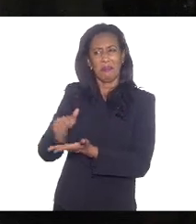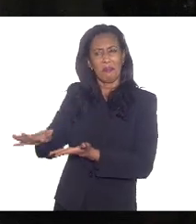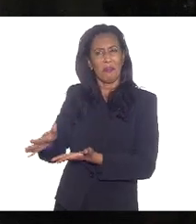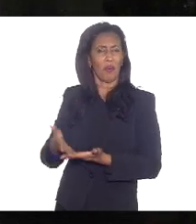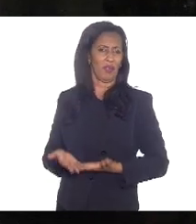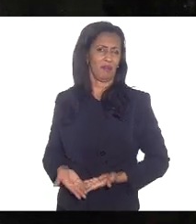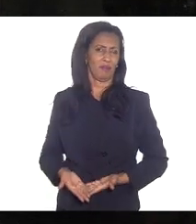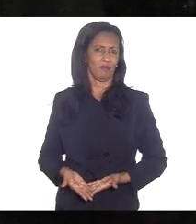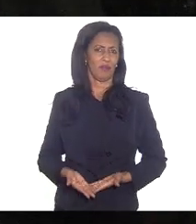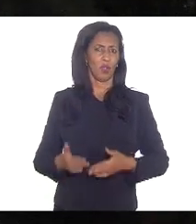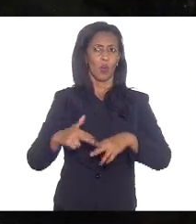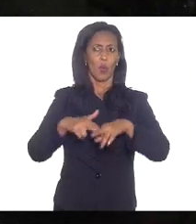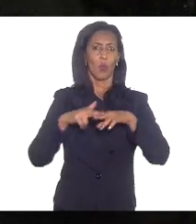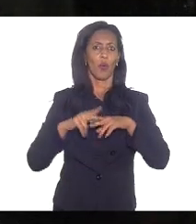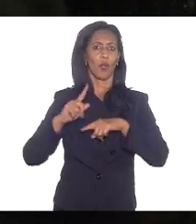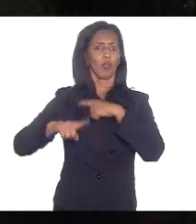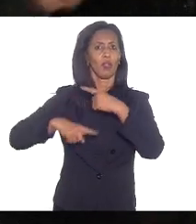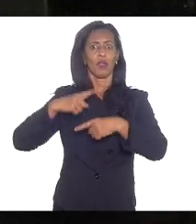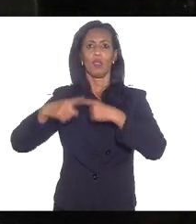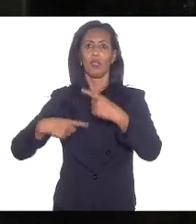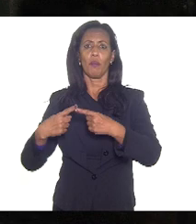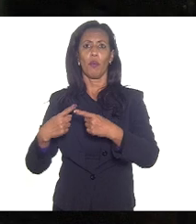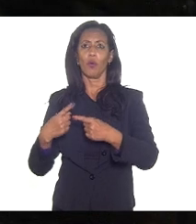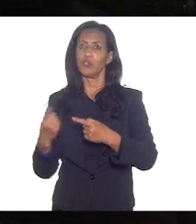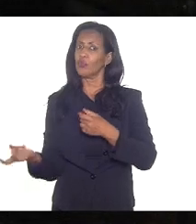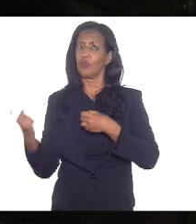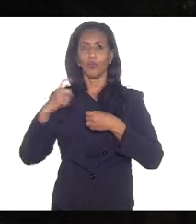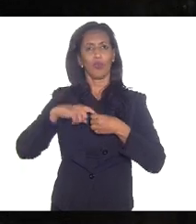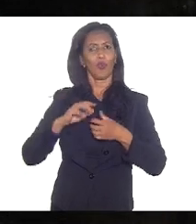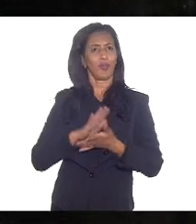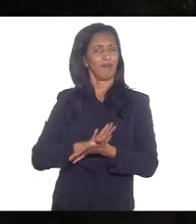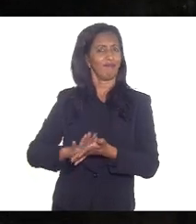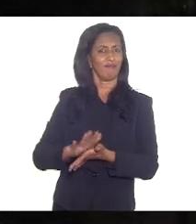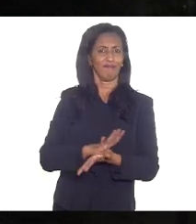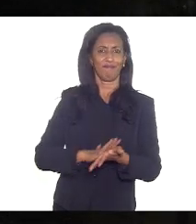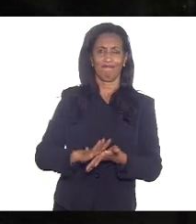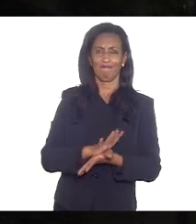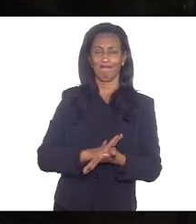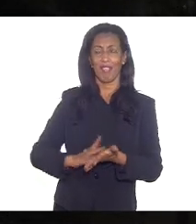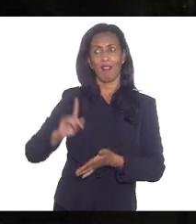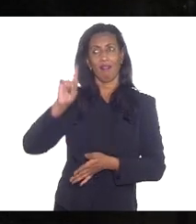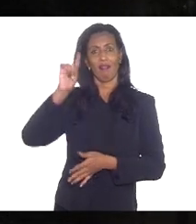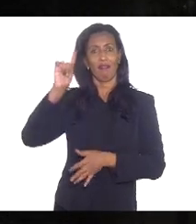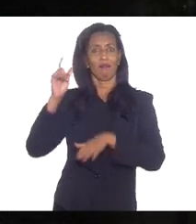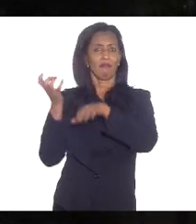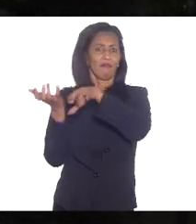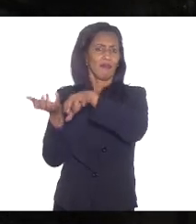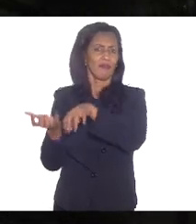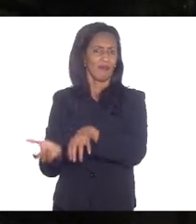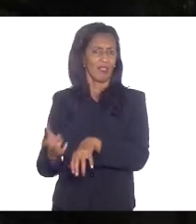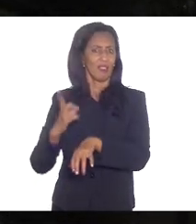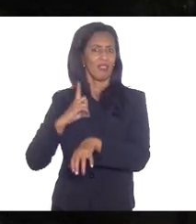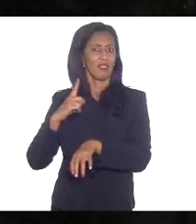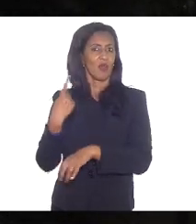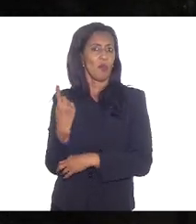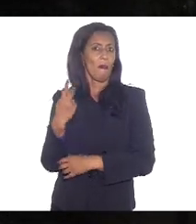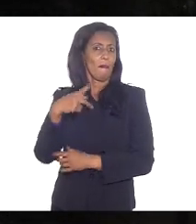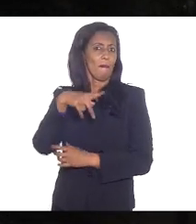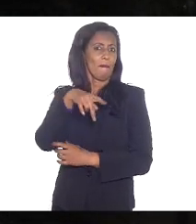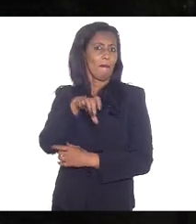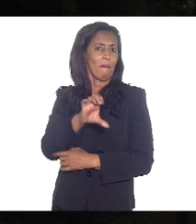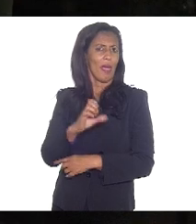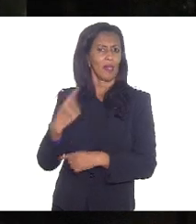demitidos, porque depois eles não vão retornar. Existe em Brasília uma PEC